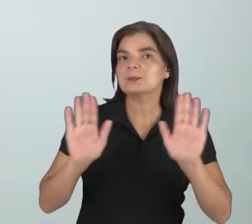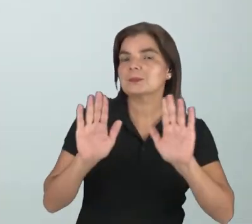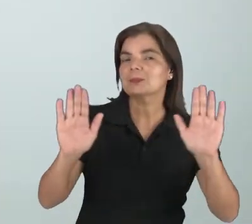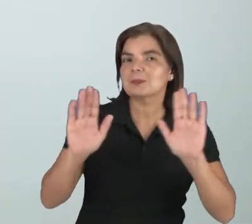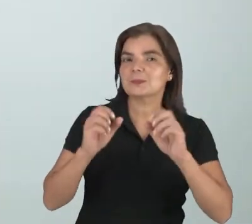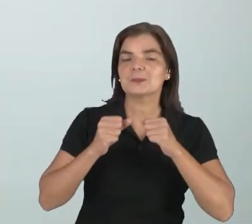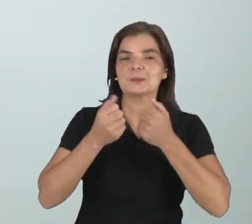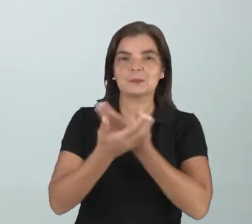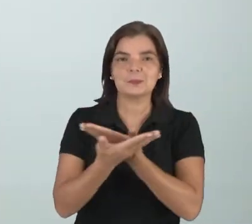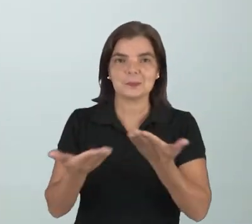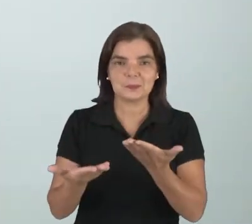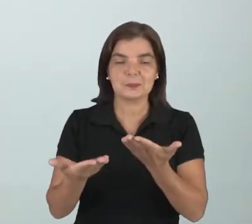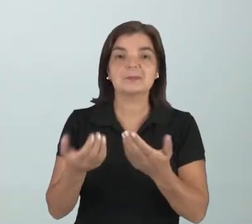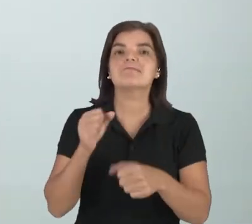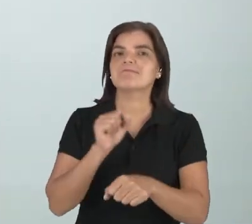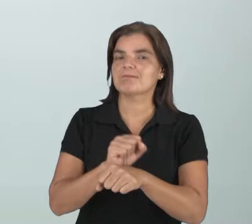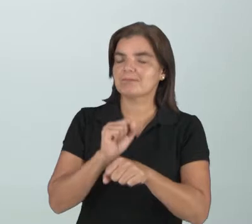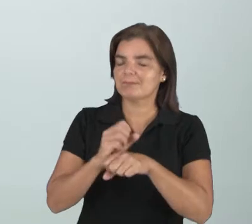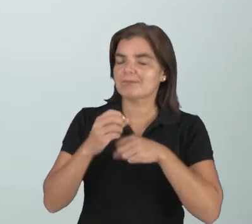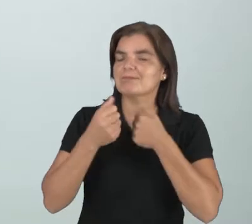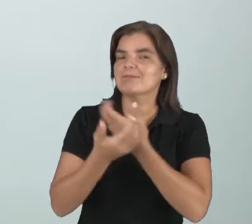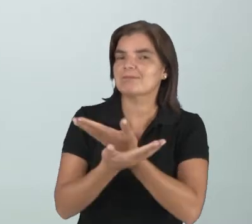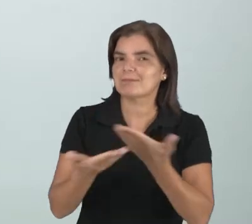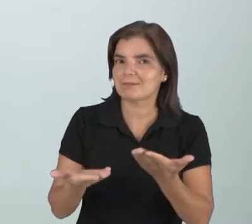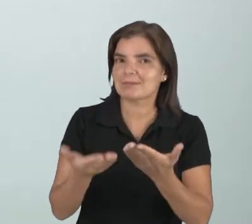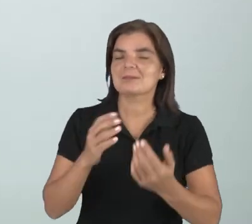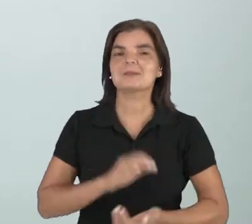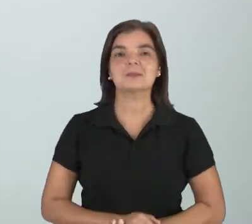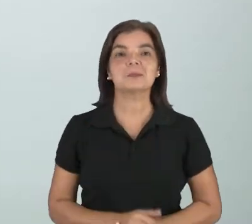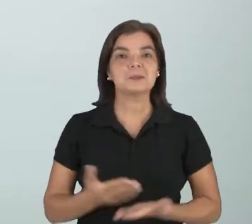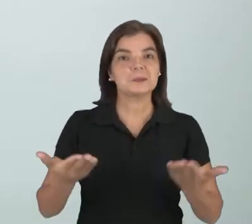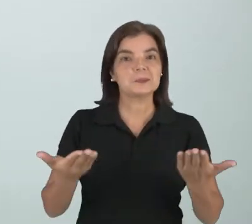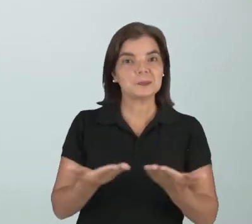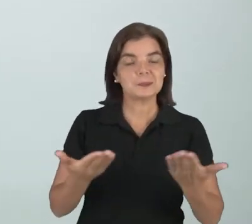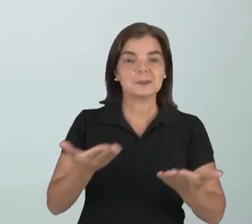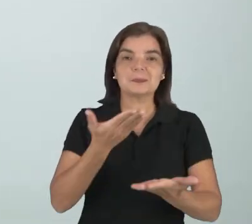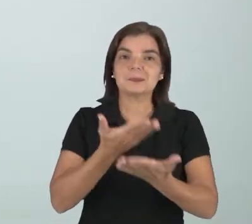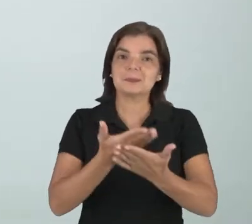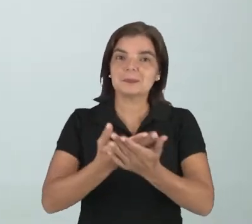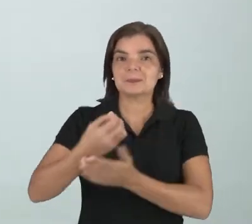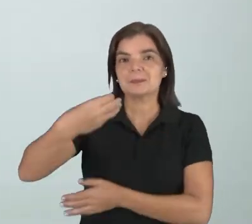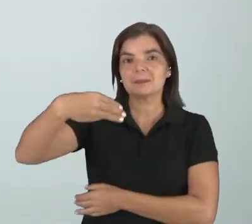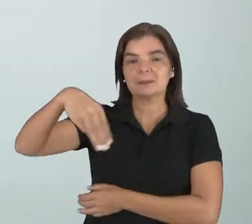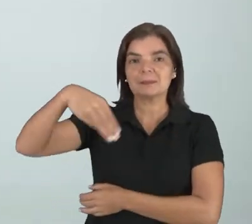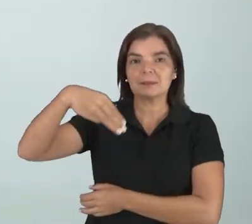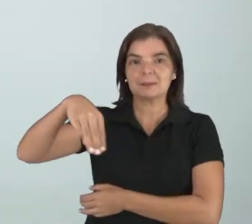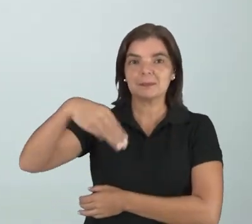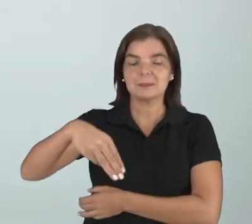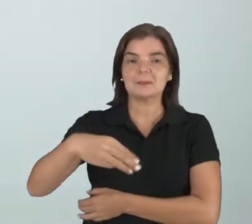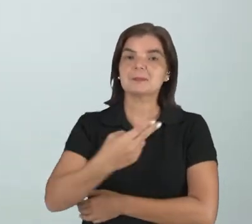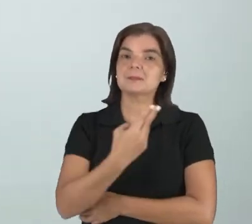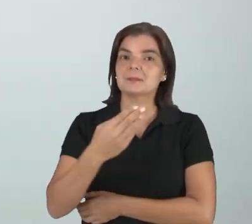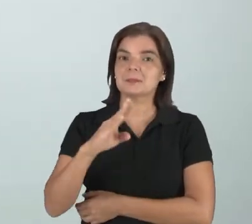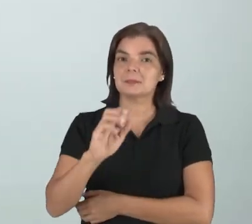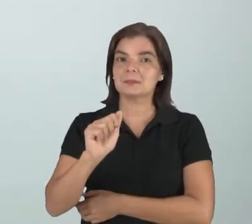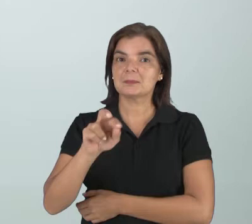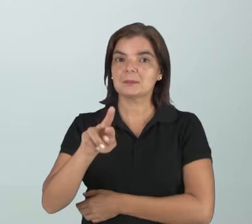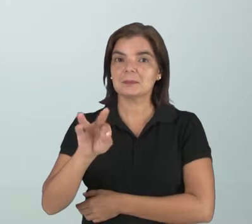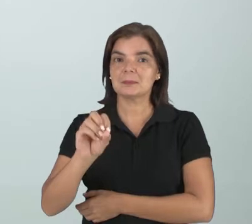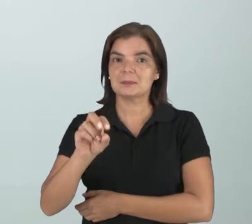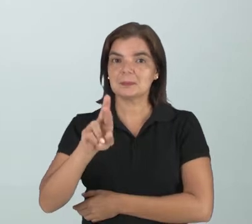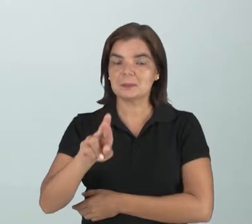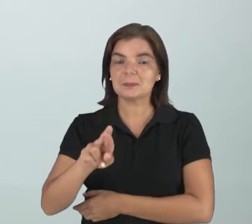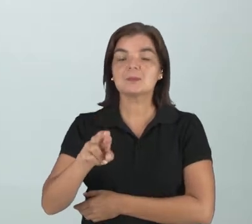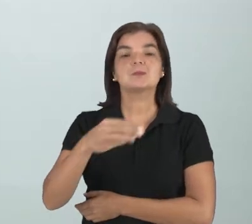Olá pessoal, tudo bem? Eu espero que esteja tudo bem com vocês. Hoje nós vamos a mais uma aula de matemática. Meu nome é Bartô, professor de